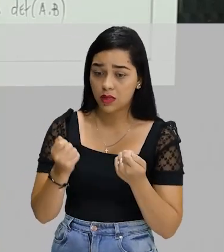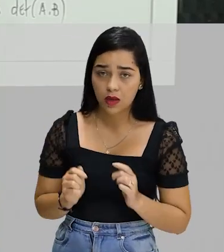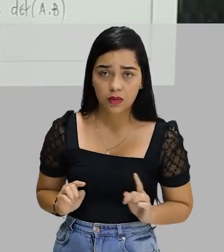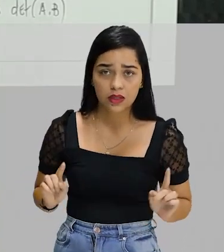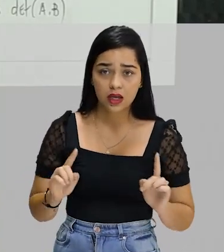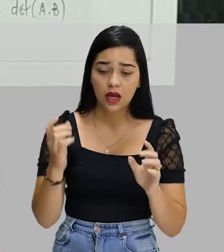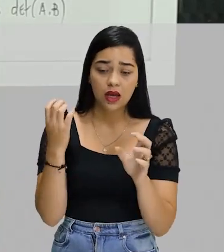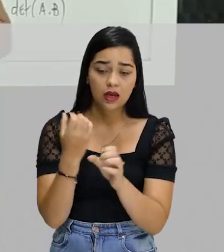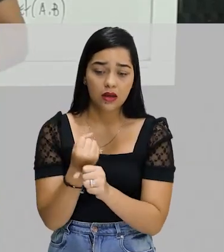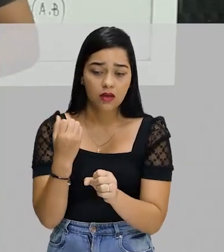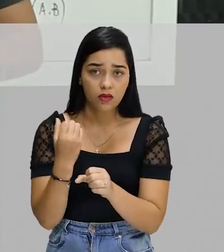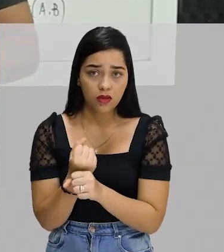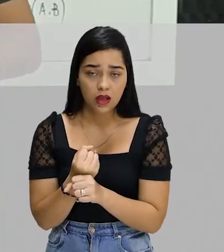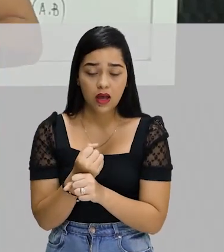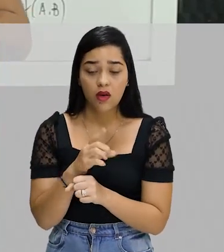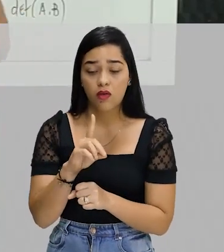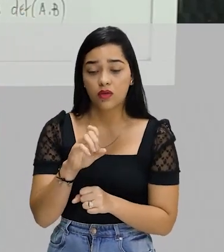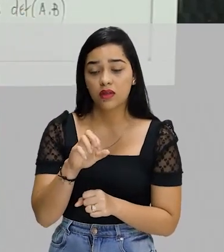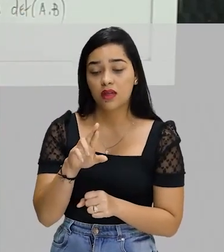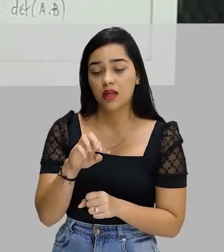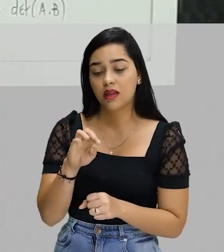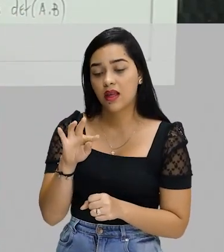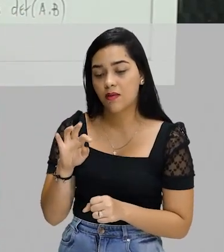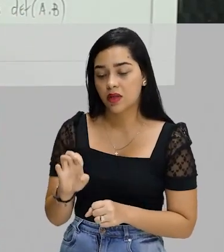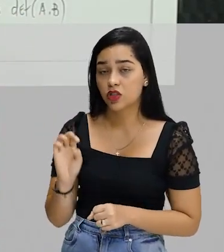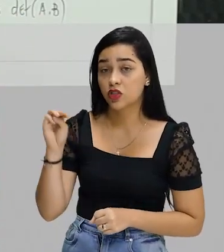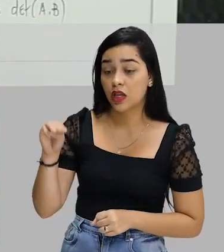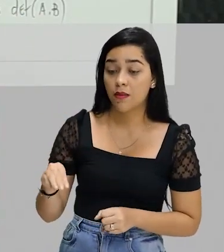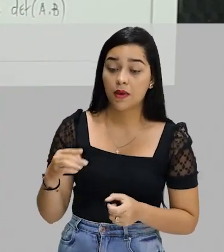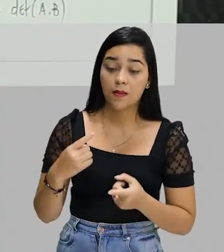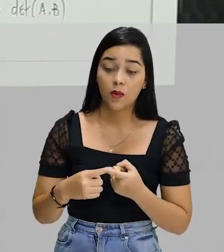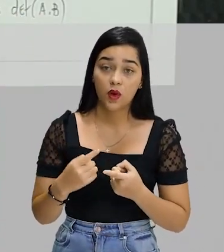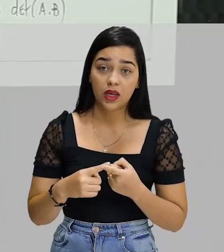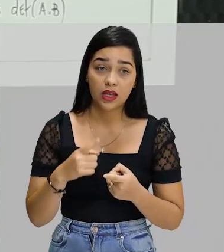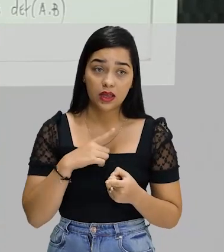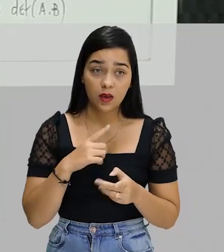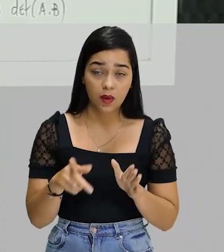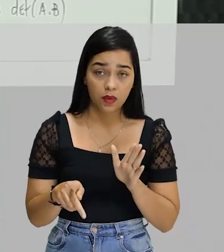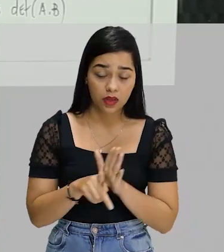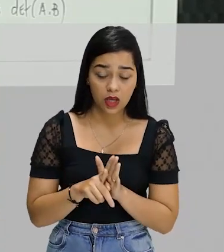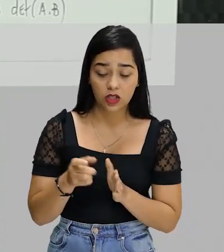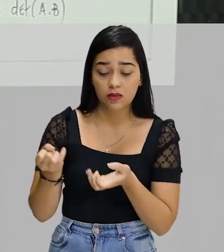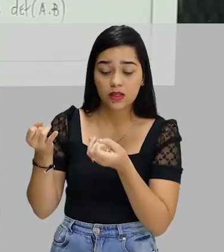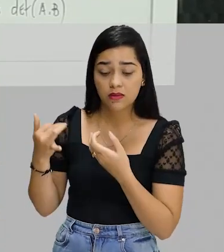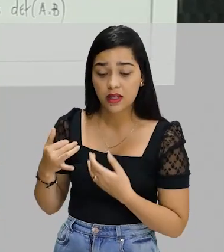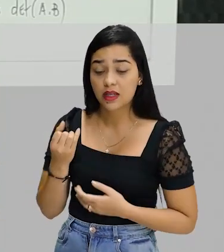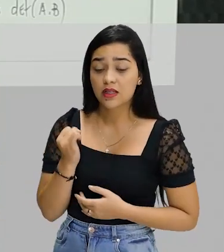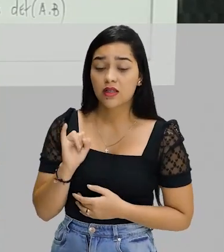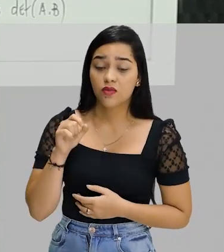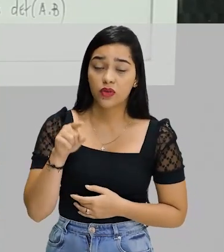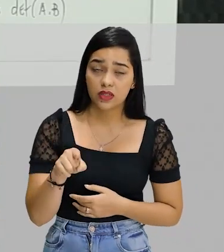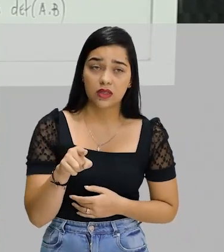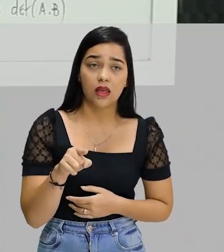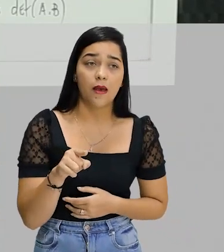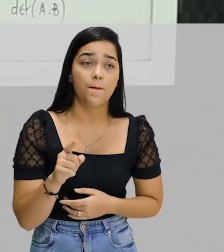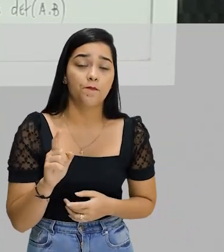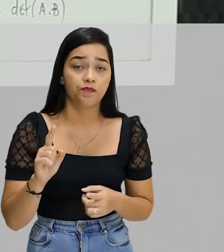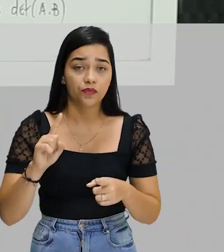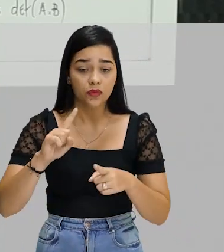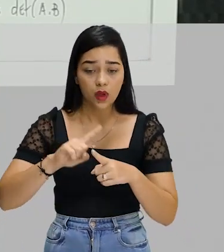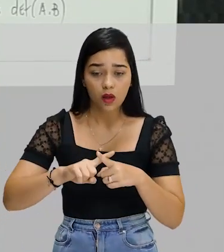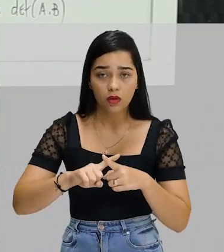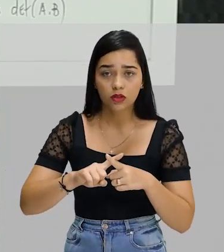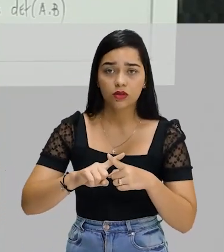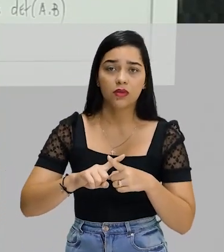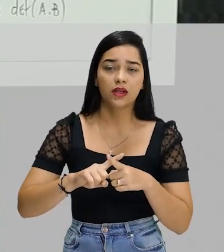precisar calcular o determinante da matriz N, porque existe uma propriedade que me diz, se você